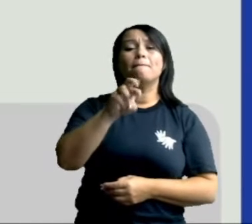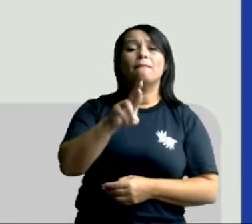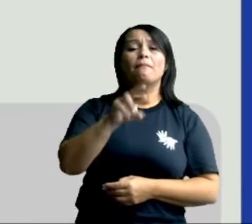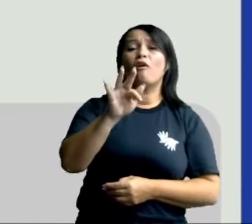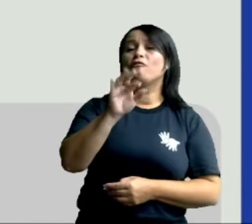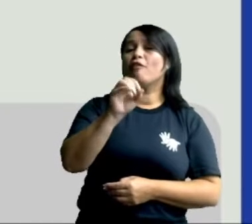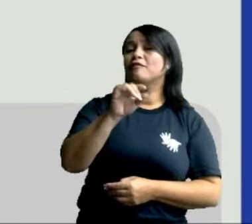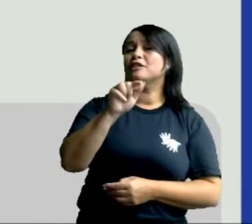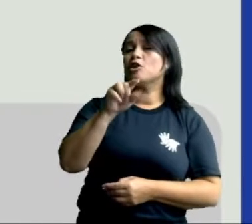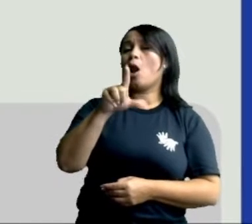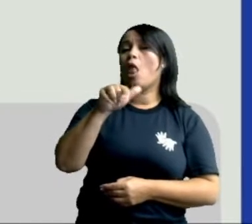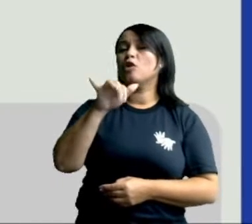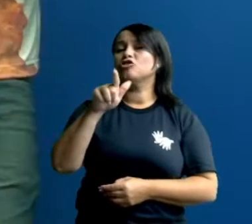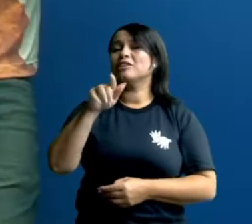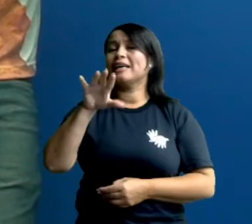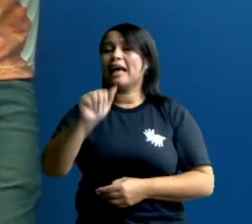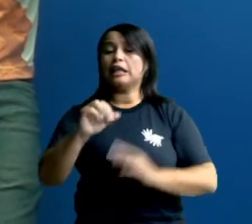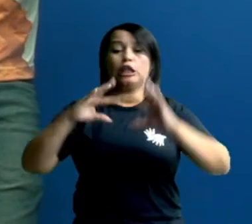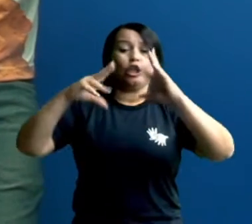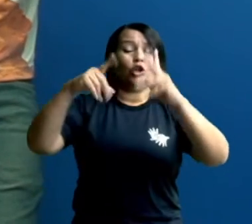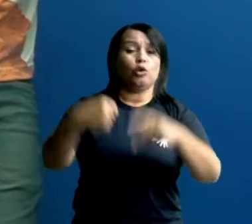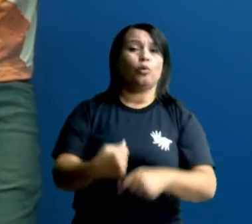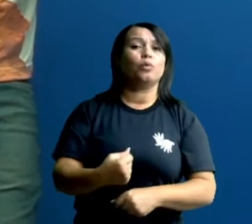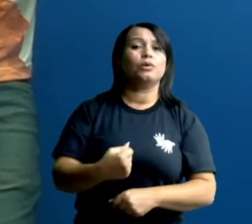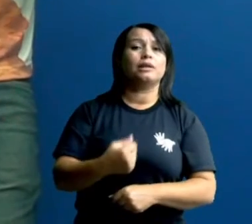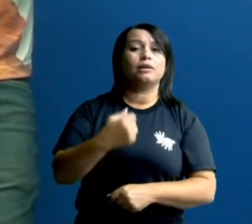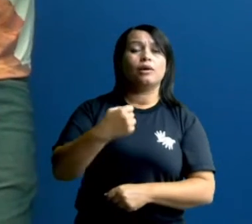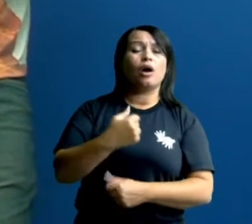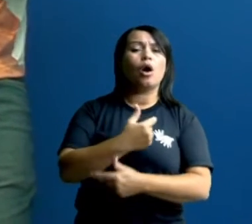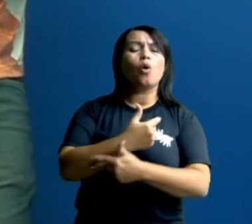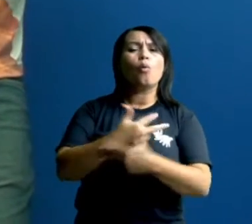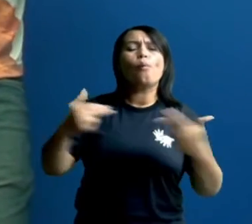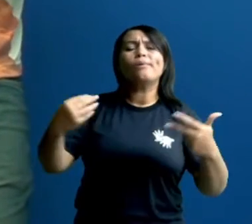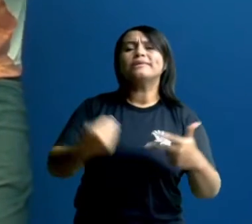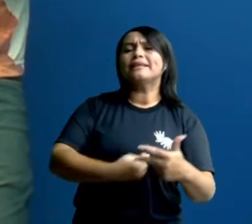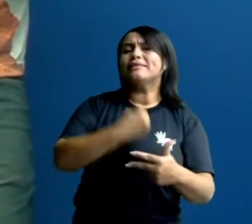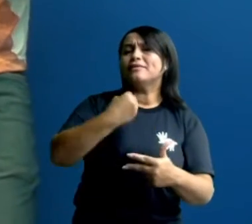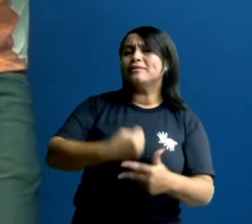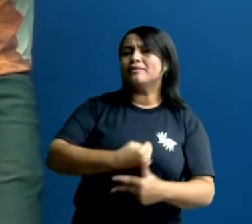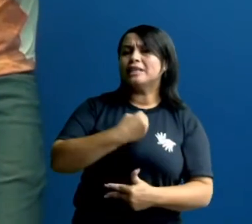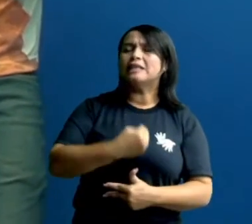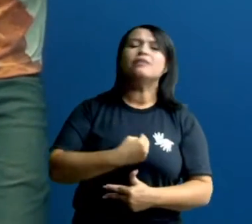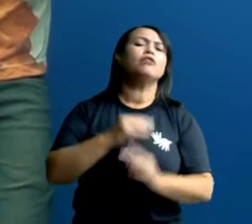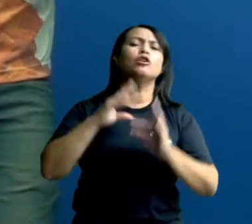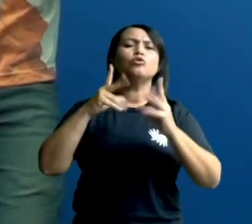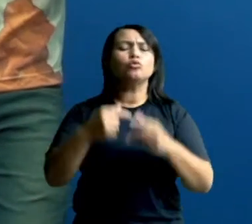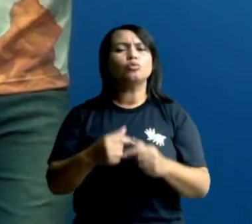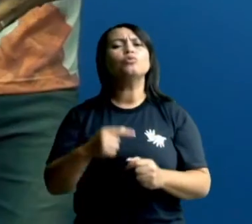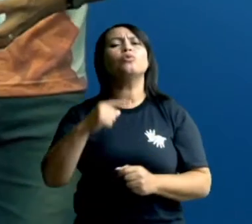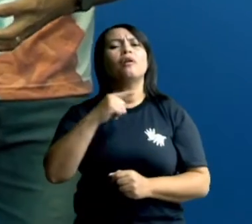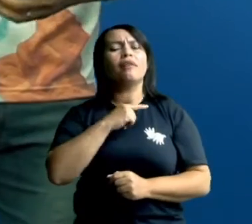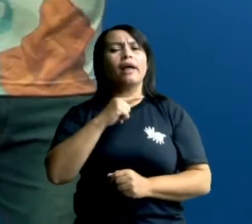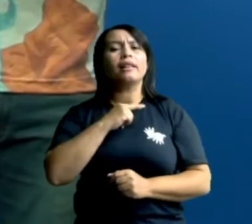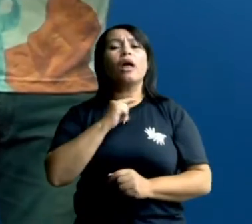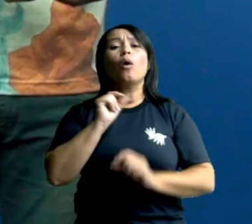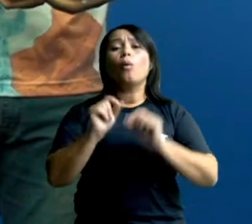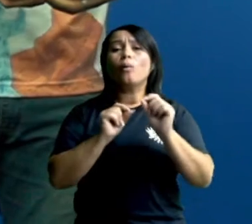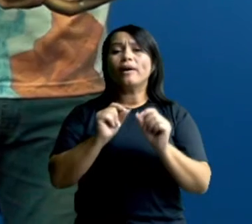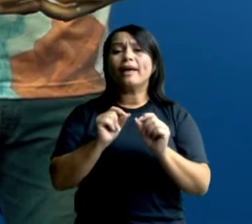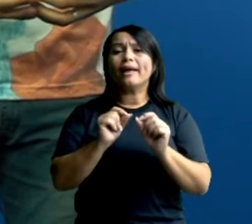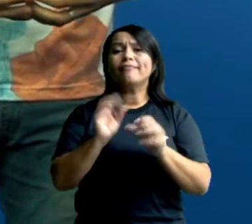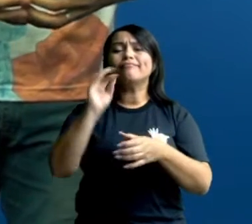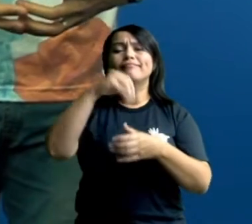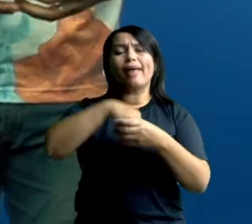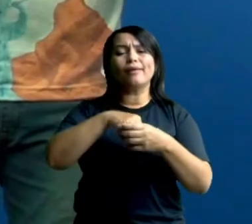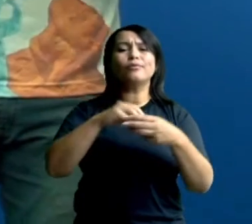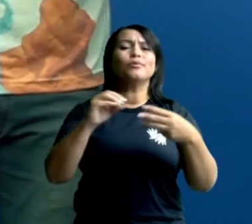morfofisiológica de todo ser vivo. Isso quer dizer que todo ser vivo vai ser constituído por